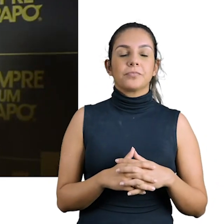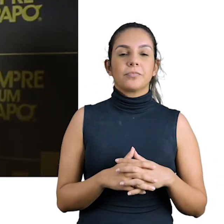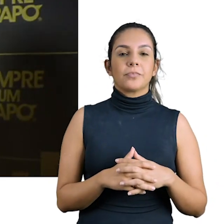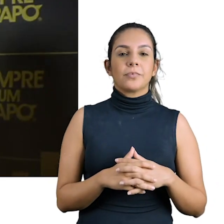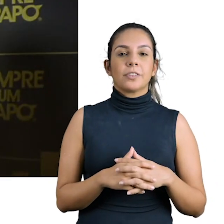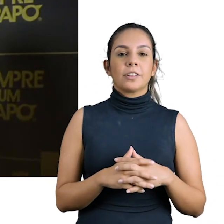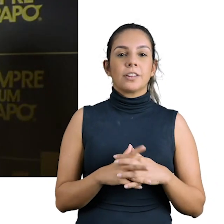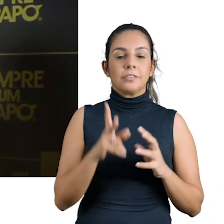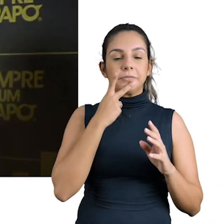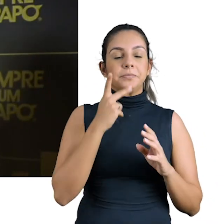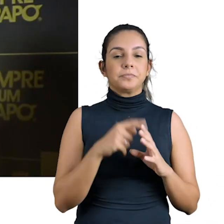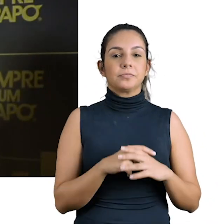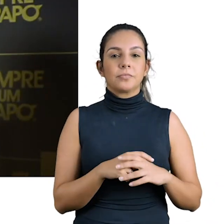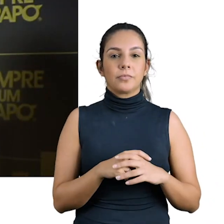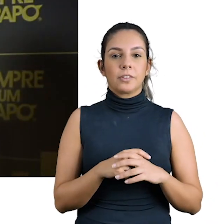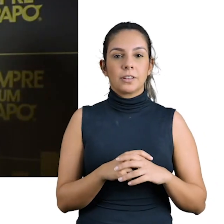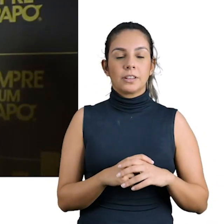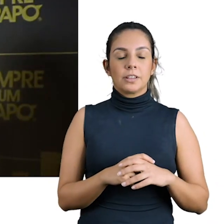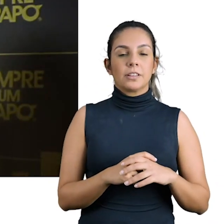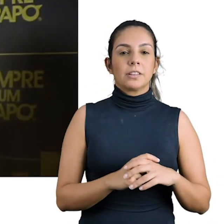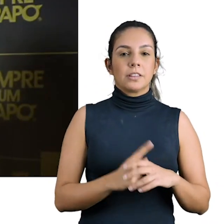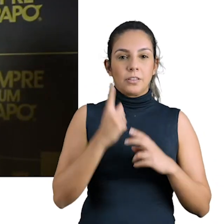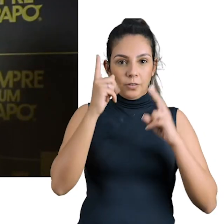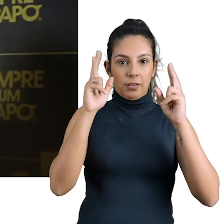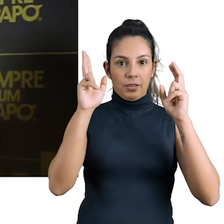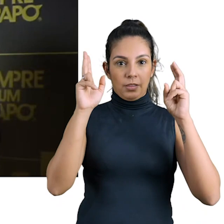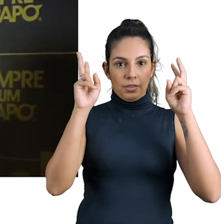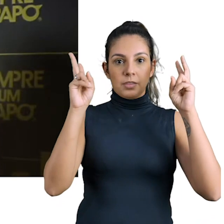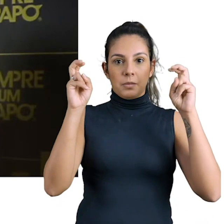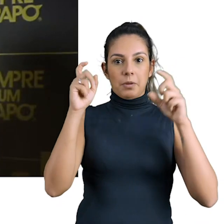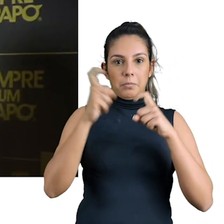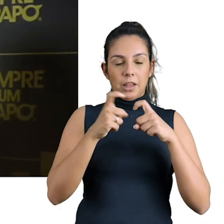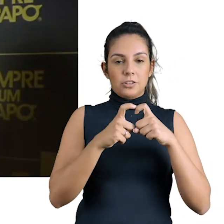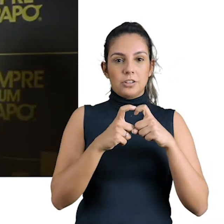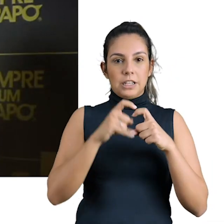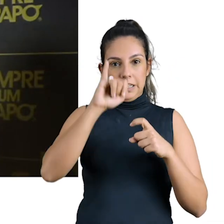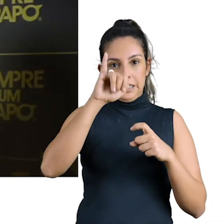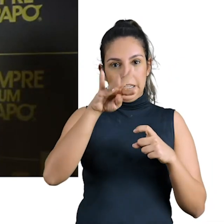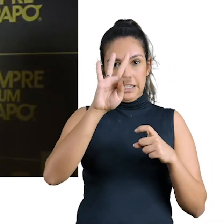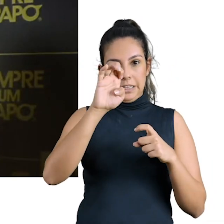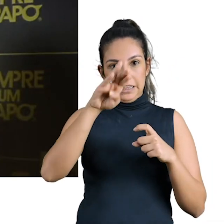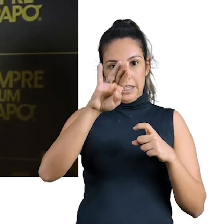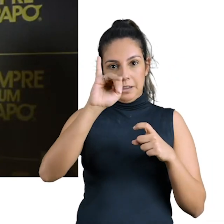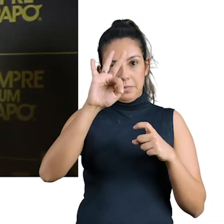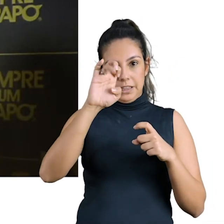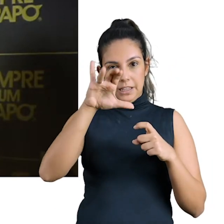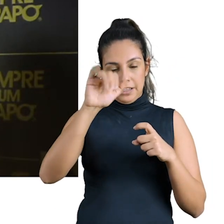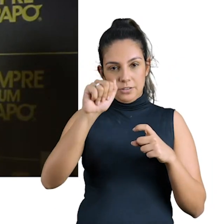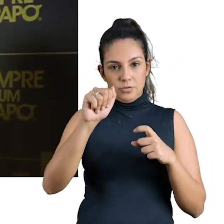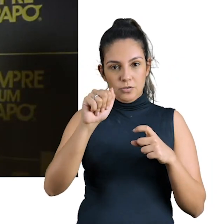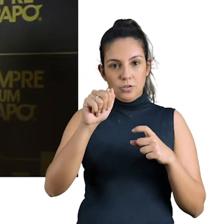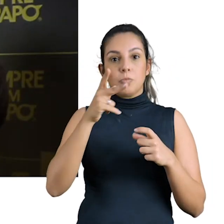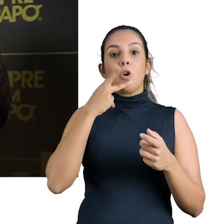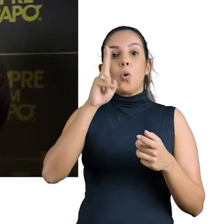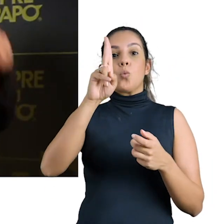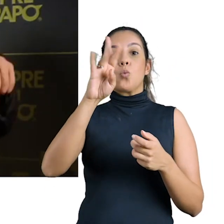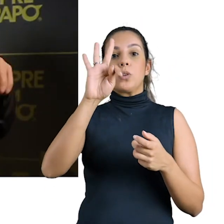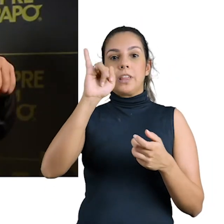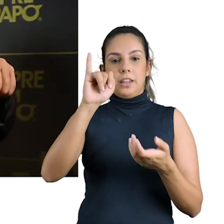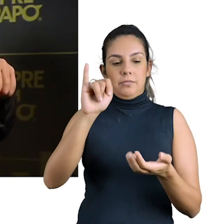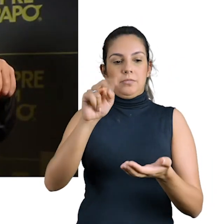que é o que eu quero. Claro, mas a história da intermitência, ela vem é um termo médico. O que é a